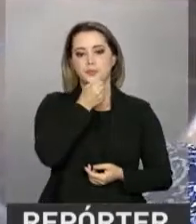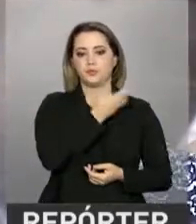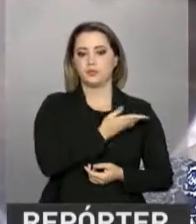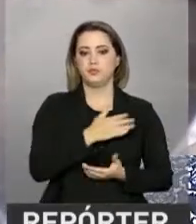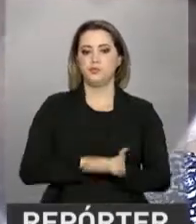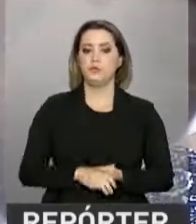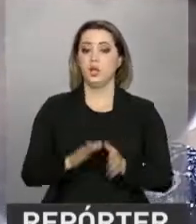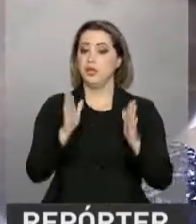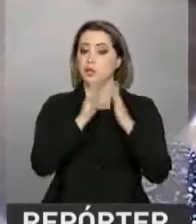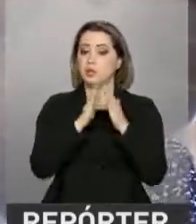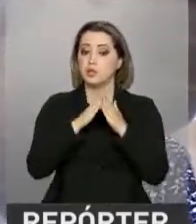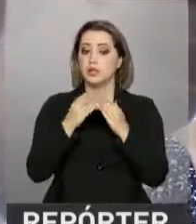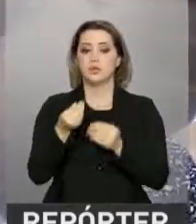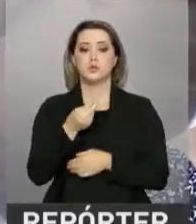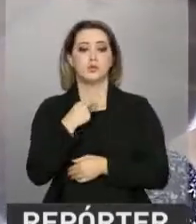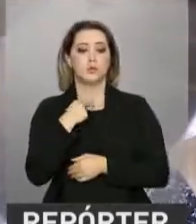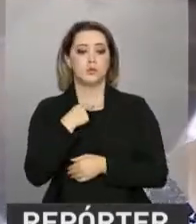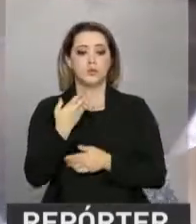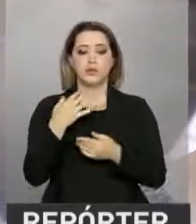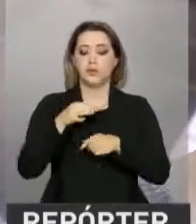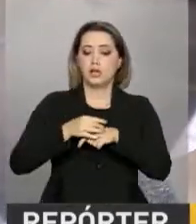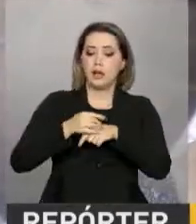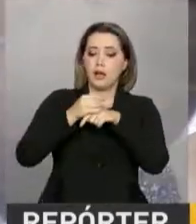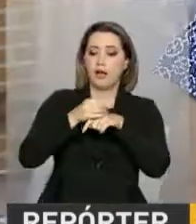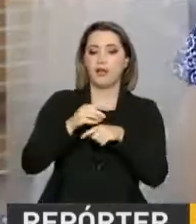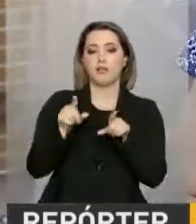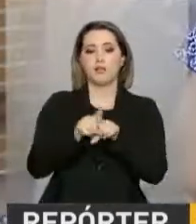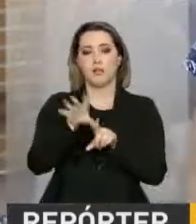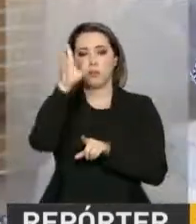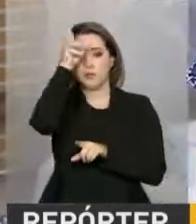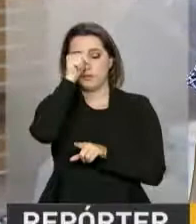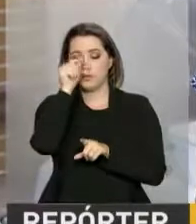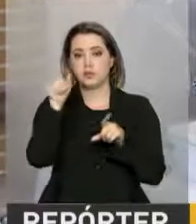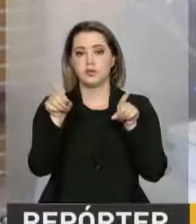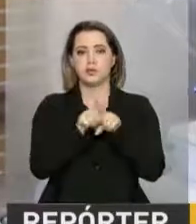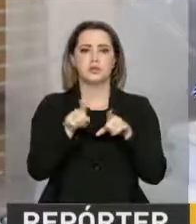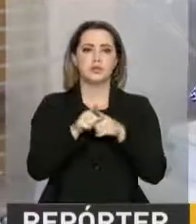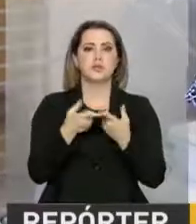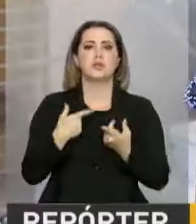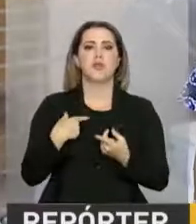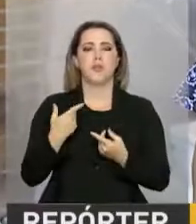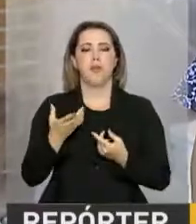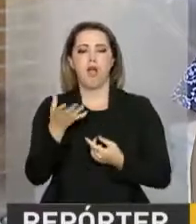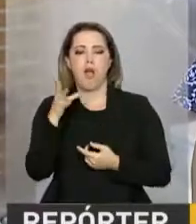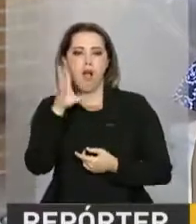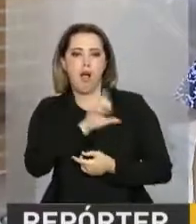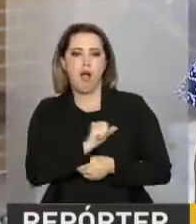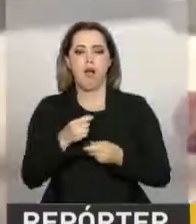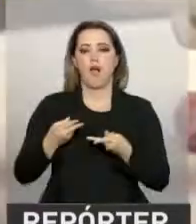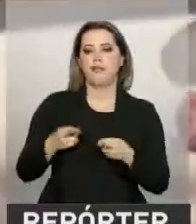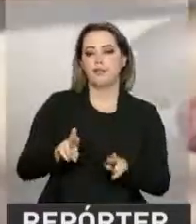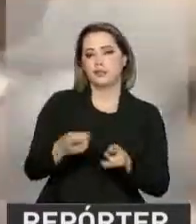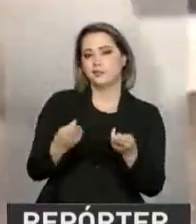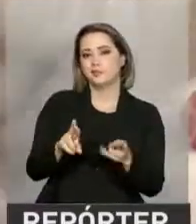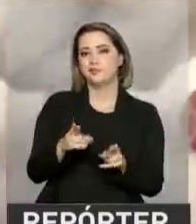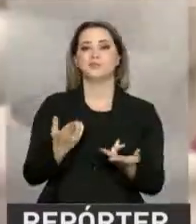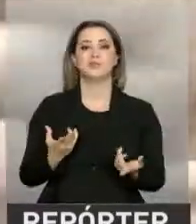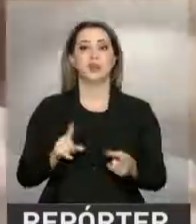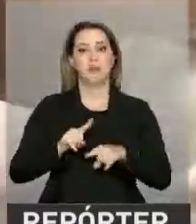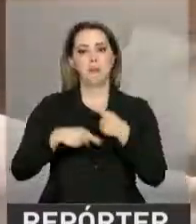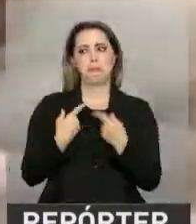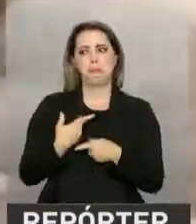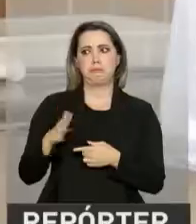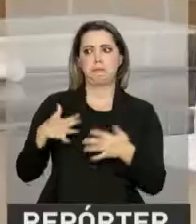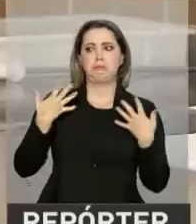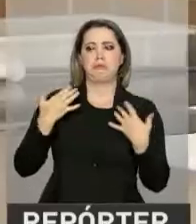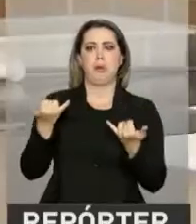Na casa da dona Zilda não pode faltar nem carne nem frango na mesa. Ela também não dispensa um churrasquinho no fim de semana. Mas depois das notícias